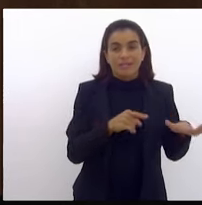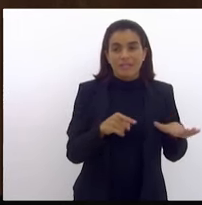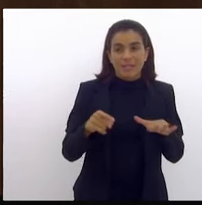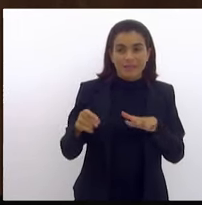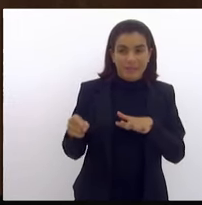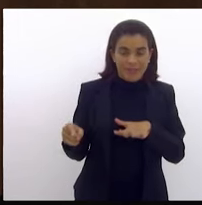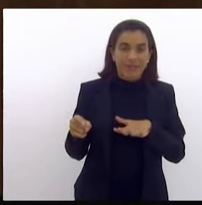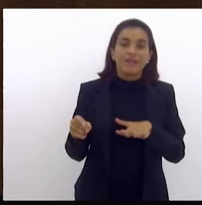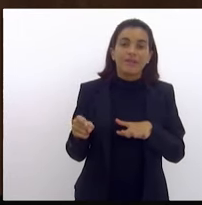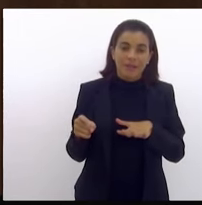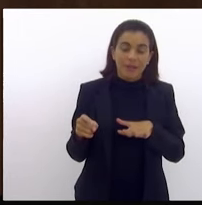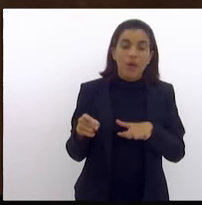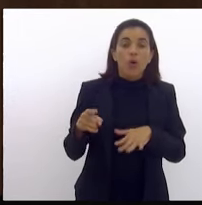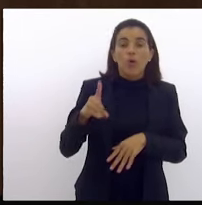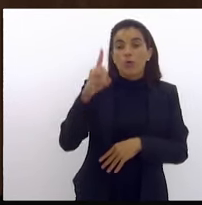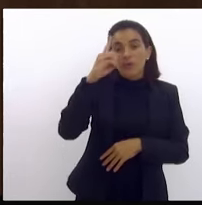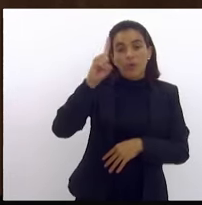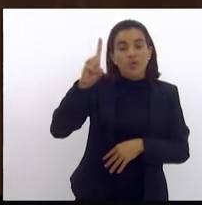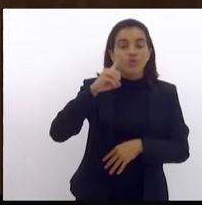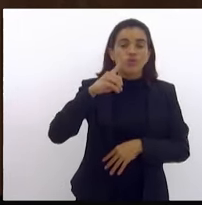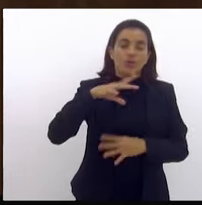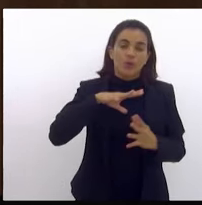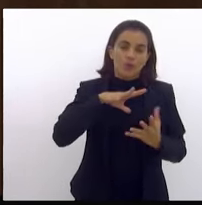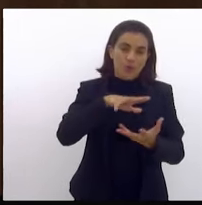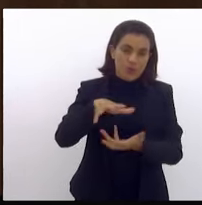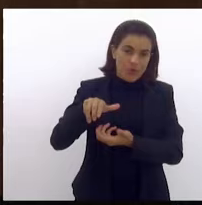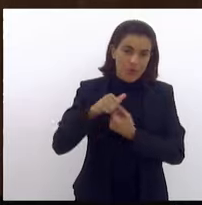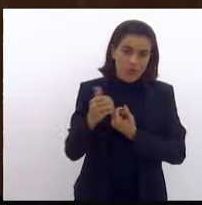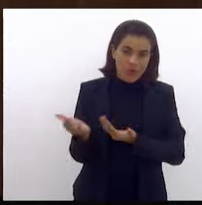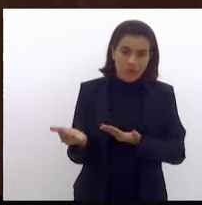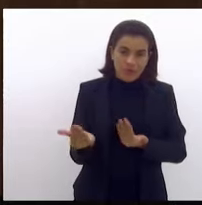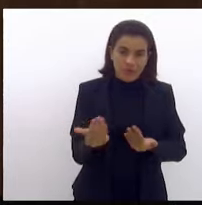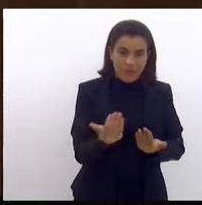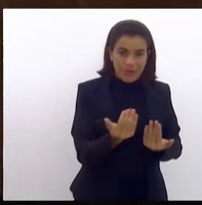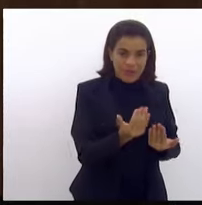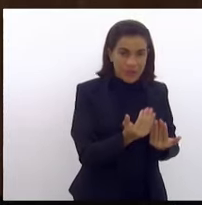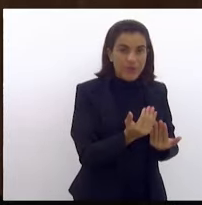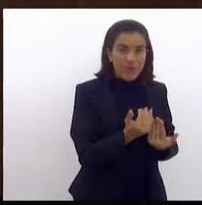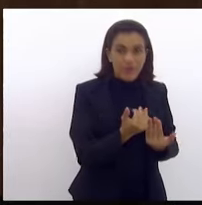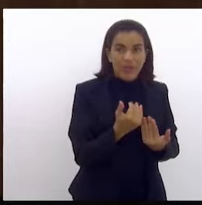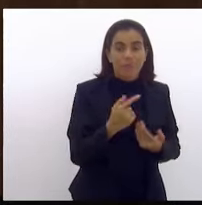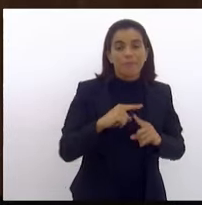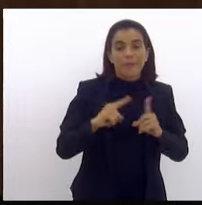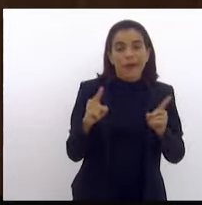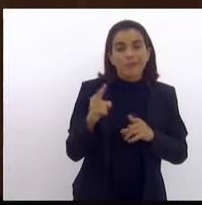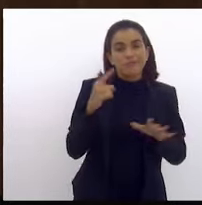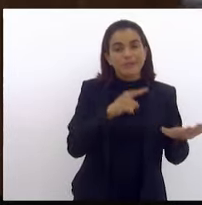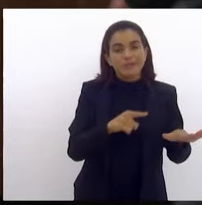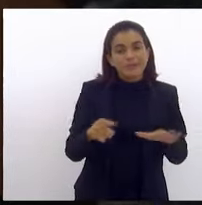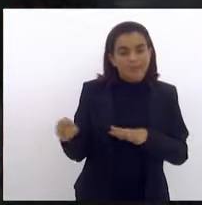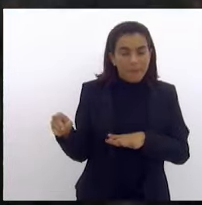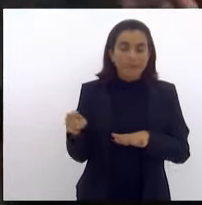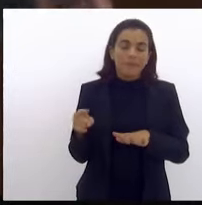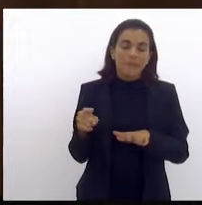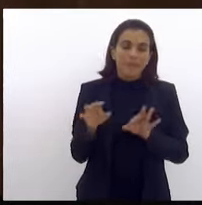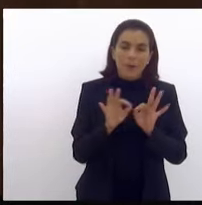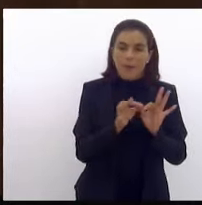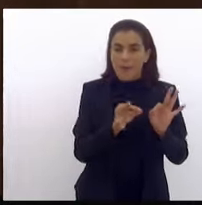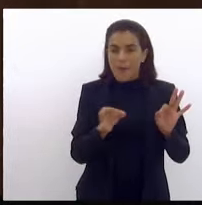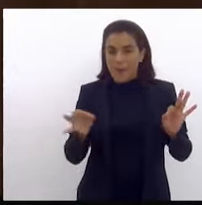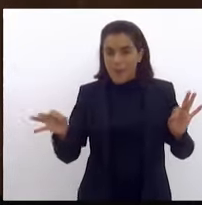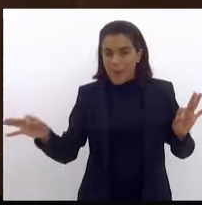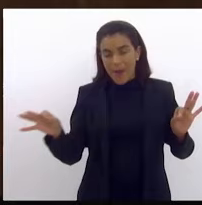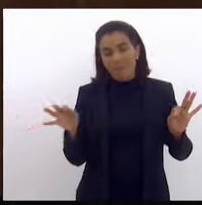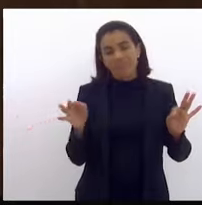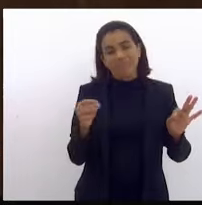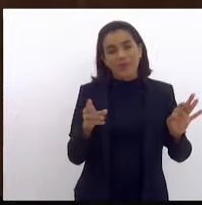comemora também o Dia Mundial da Juventude, a gente não comemore apenas o dia, mas uma semana estendida, e que seja um